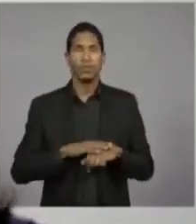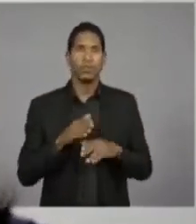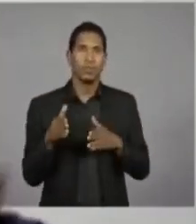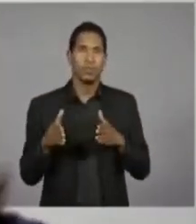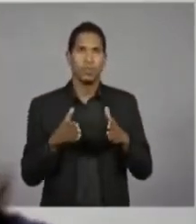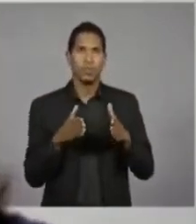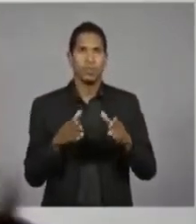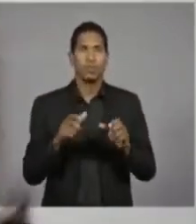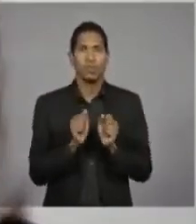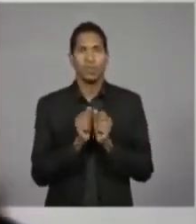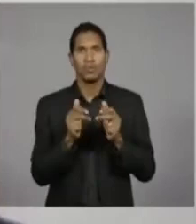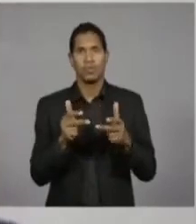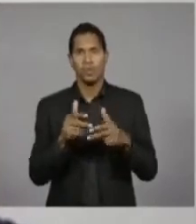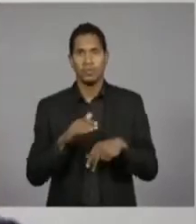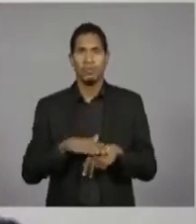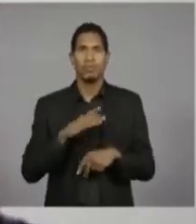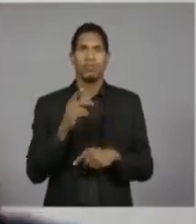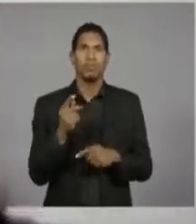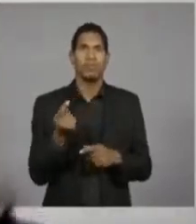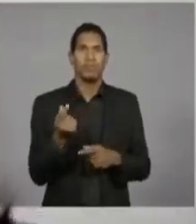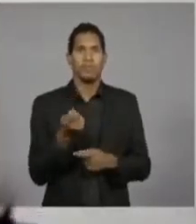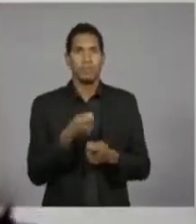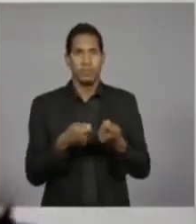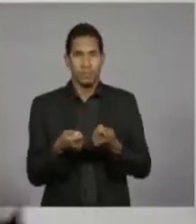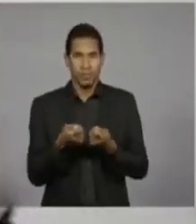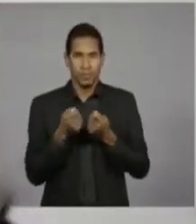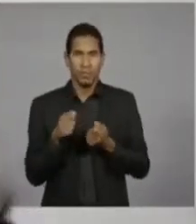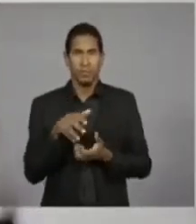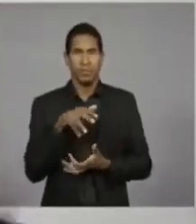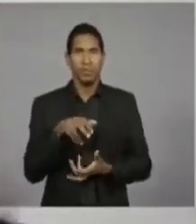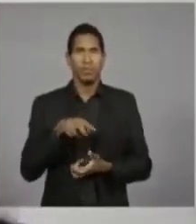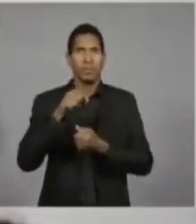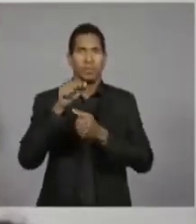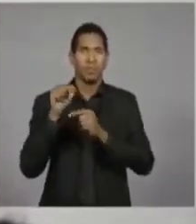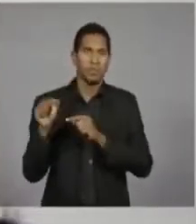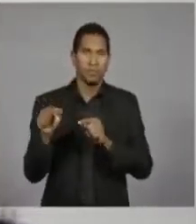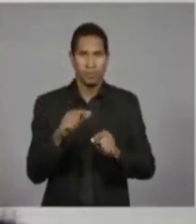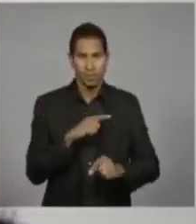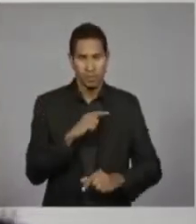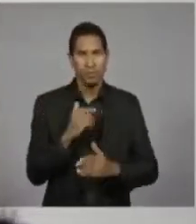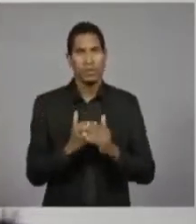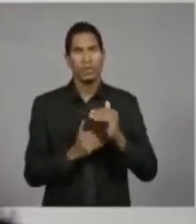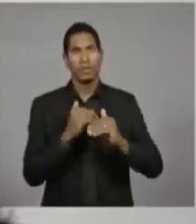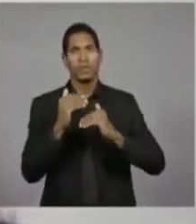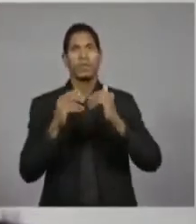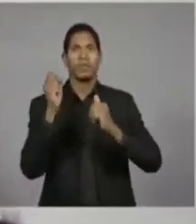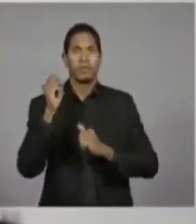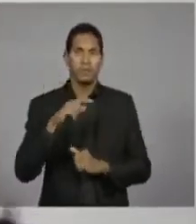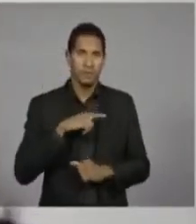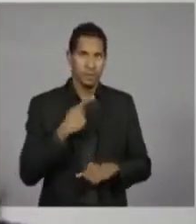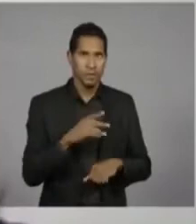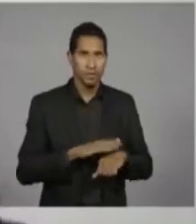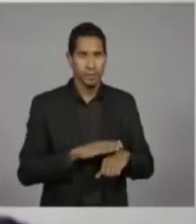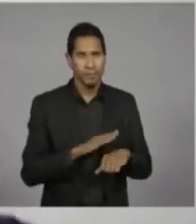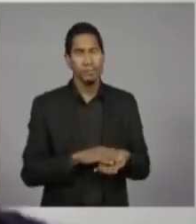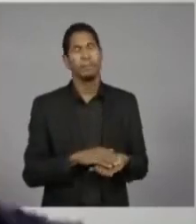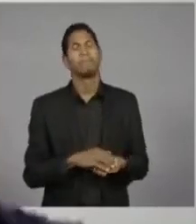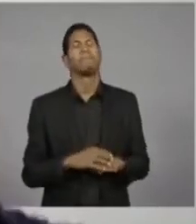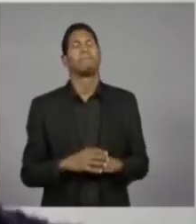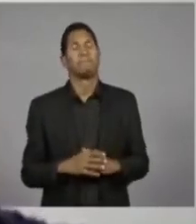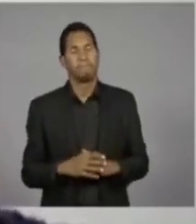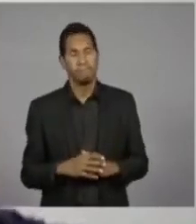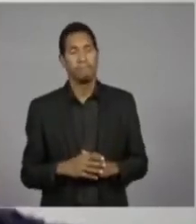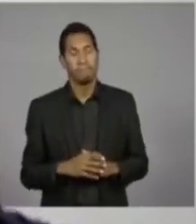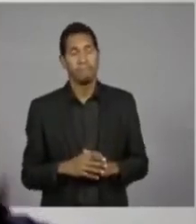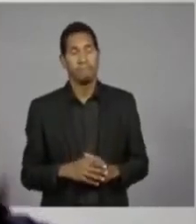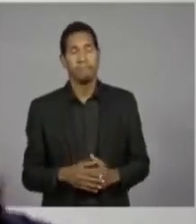direção de uma Câmara cada vez mais econômica e sustentável. Foram grandes os avanços nessa legislatura, fico muito feliz com isso. Que